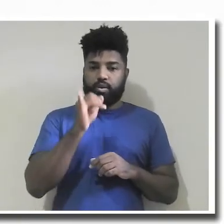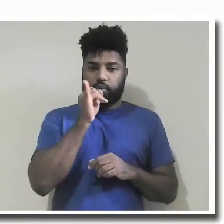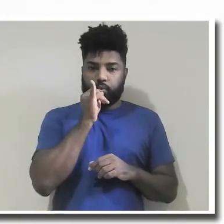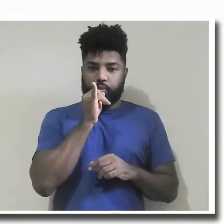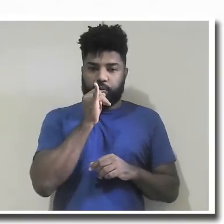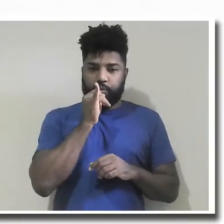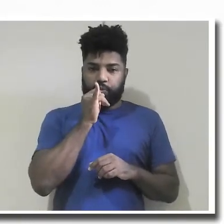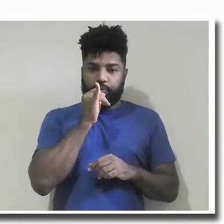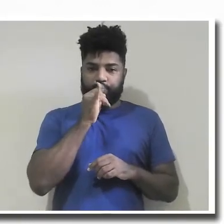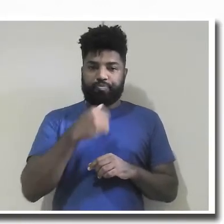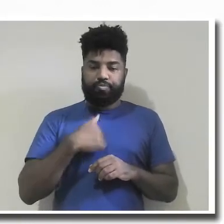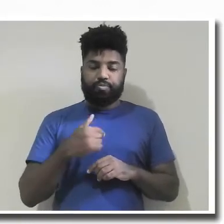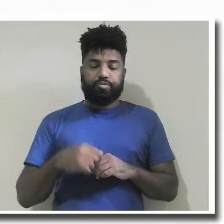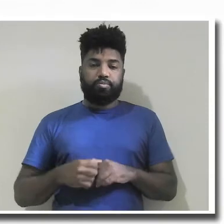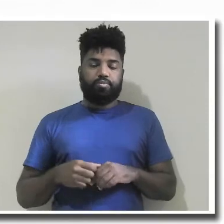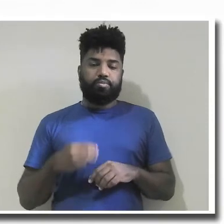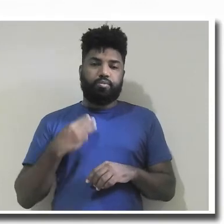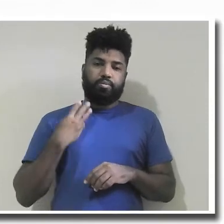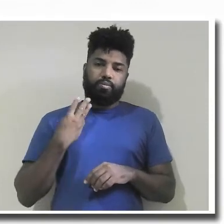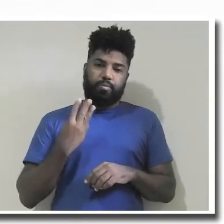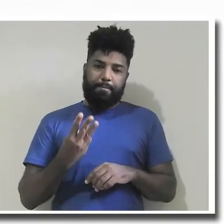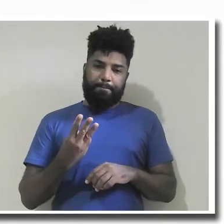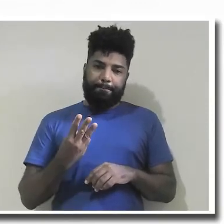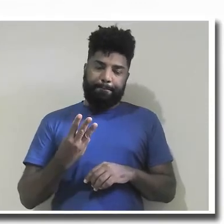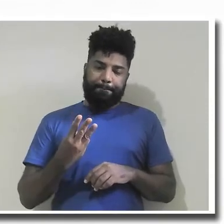aqui eu estou somando 3